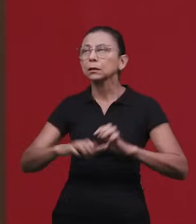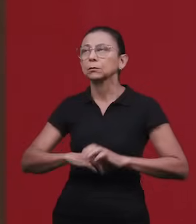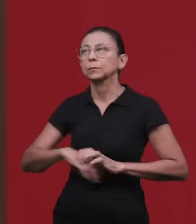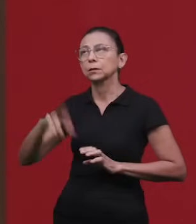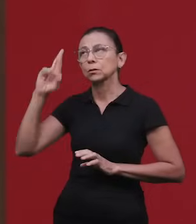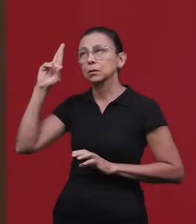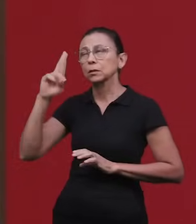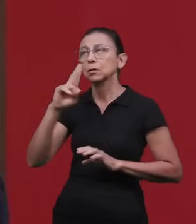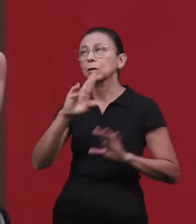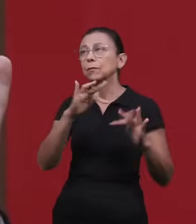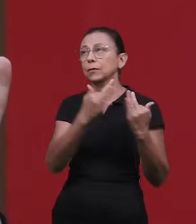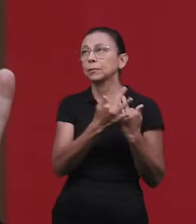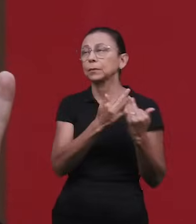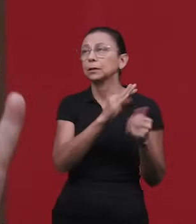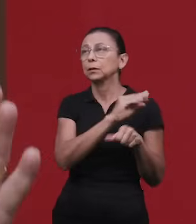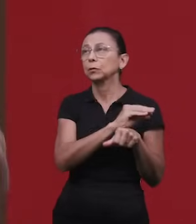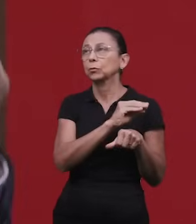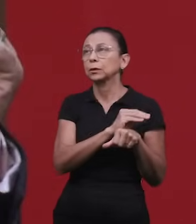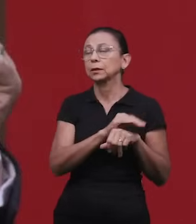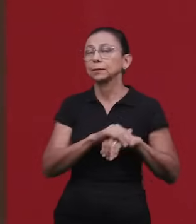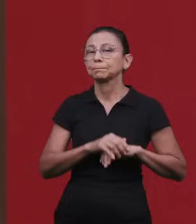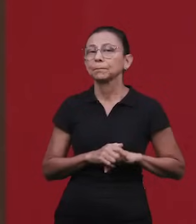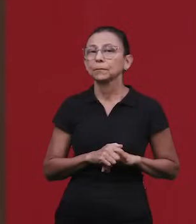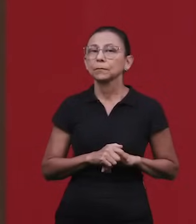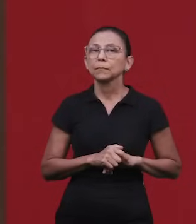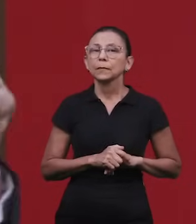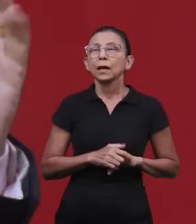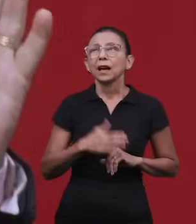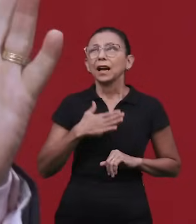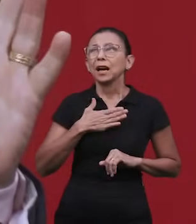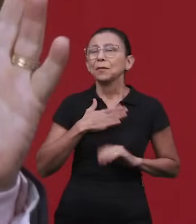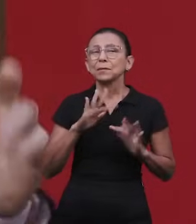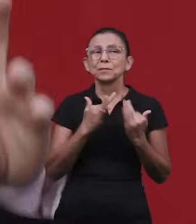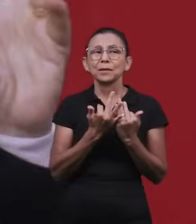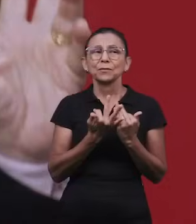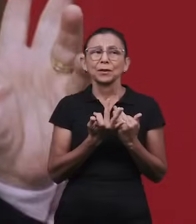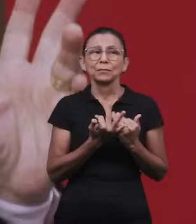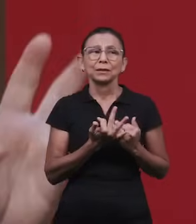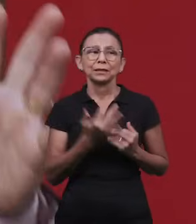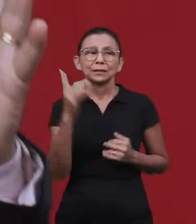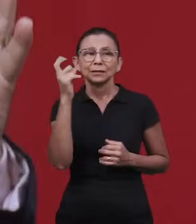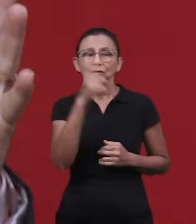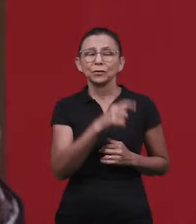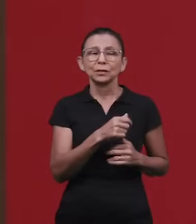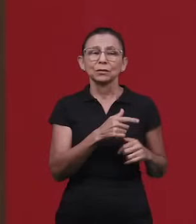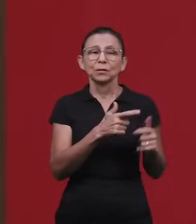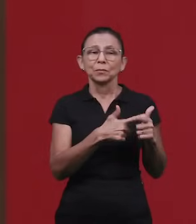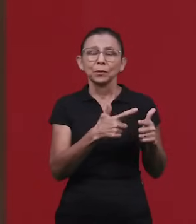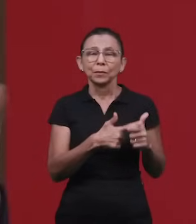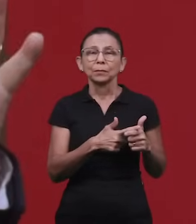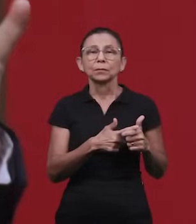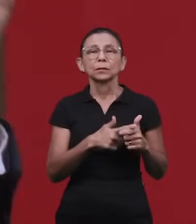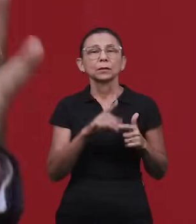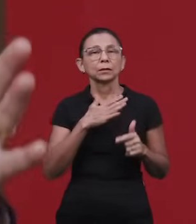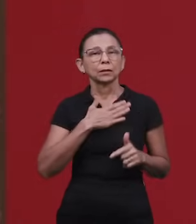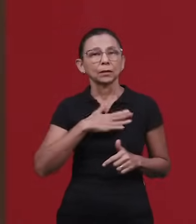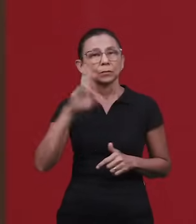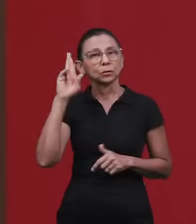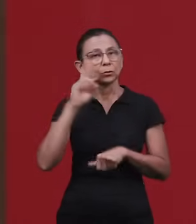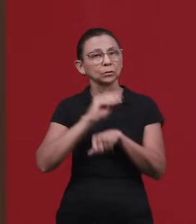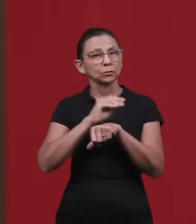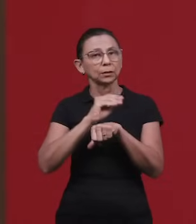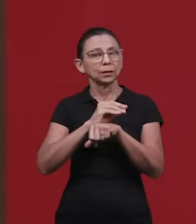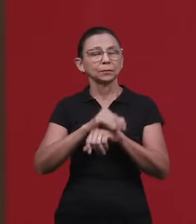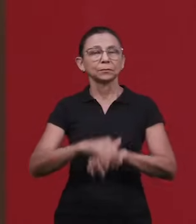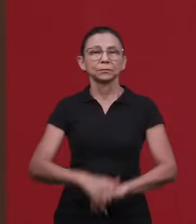Aí, minha casa, não, o Senhor está cuidando. Não, mas meu lar está dividido, o Senhor está cuidando. Não, mas eu estou com um problema assim, o Senhor está cuidando. Isso aí nós temos que